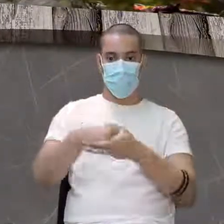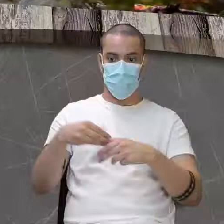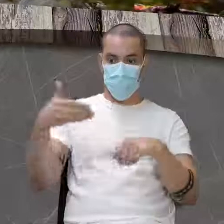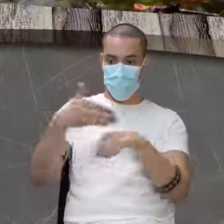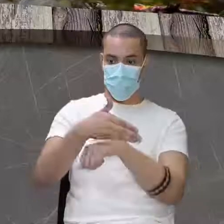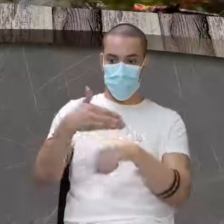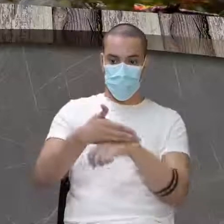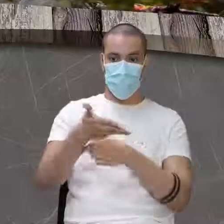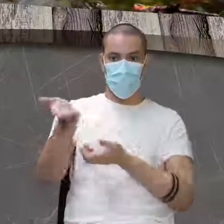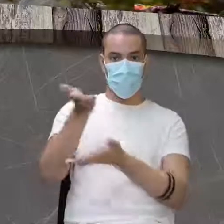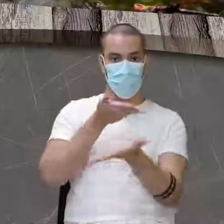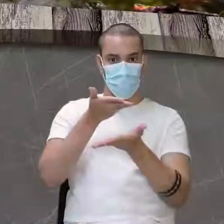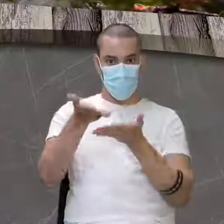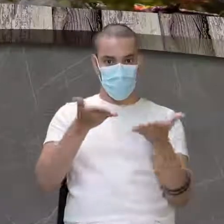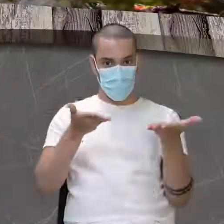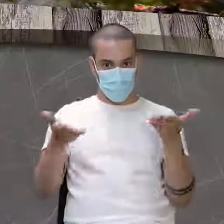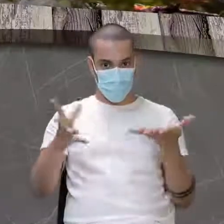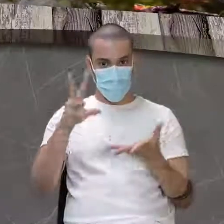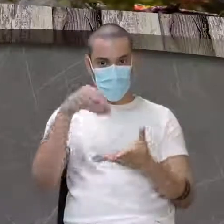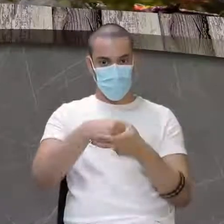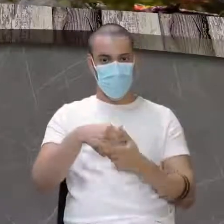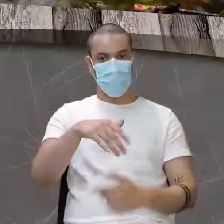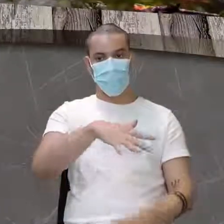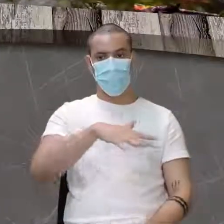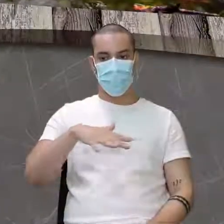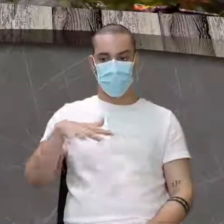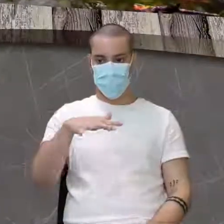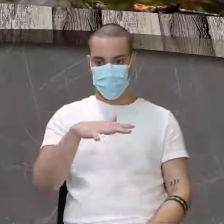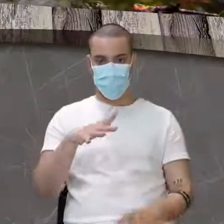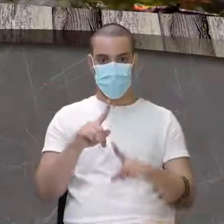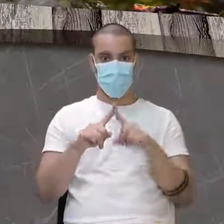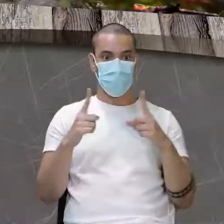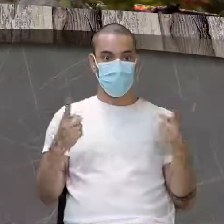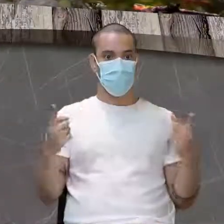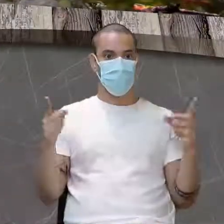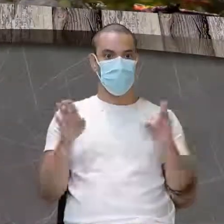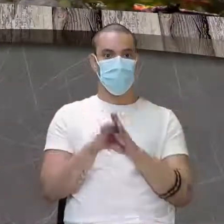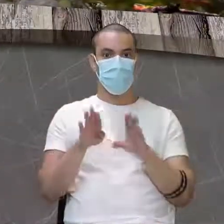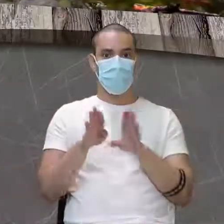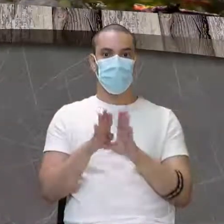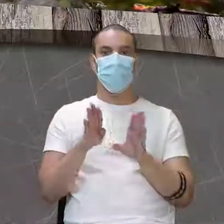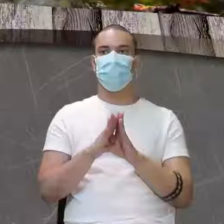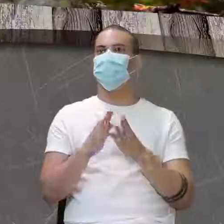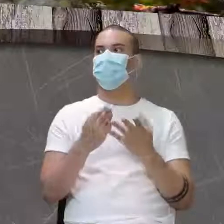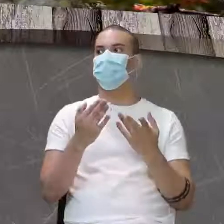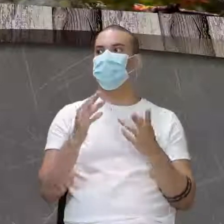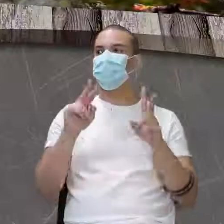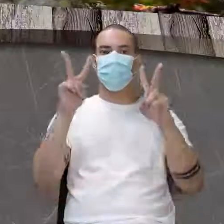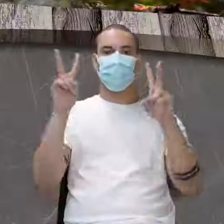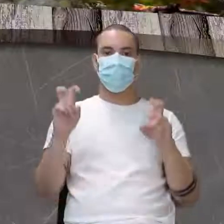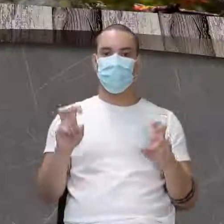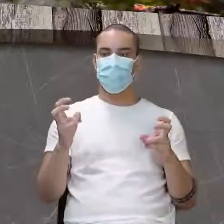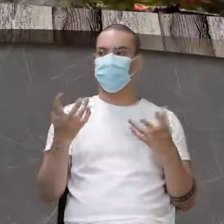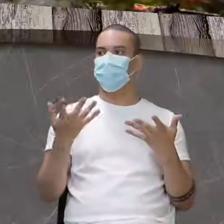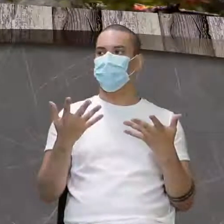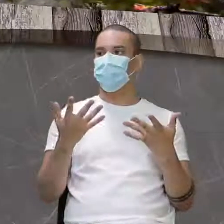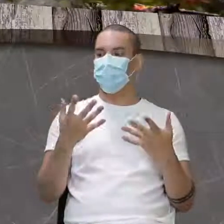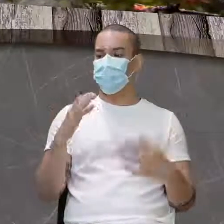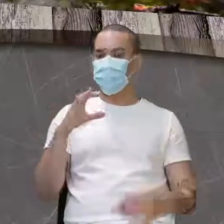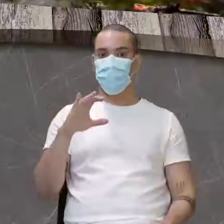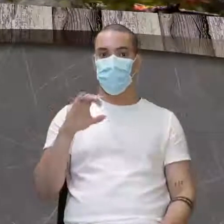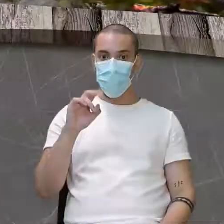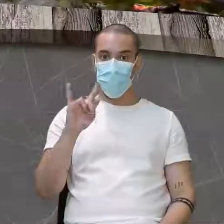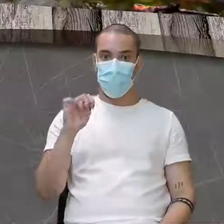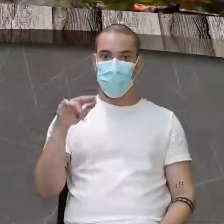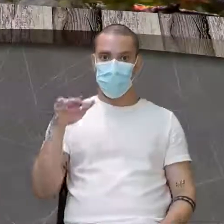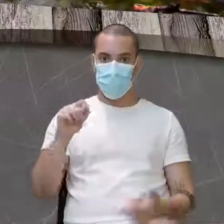participar, interagir nesse ambiente físico, mas tanto a questão orgânica, quanto a questão química,